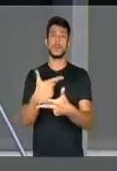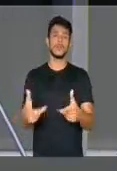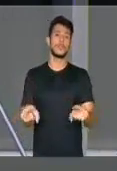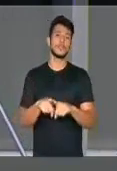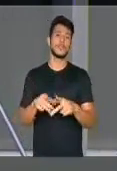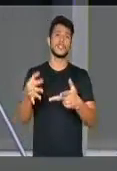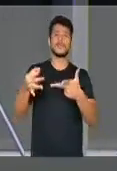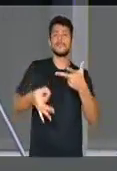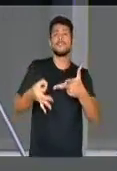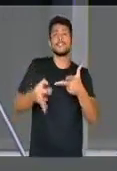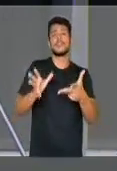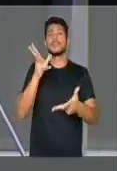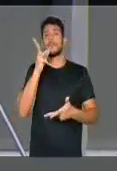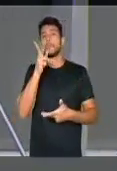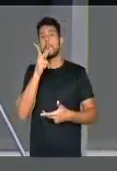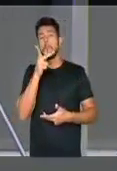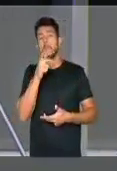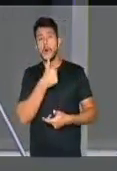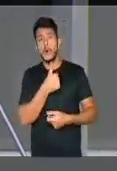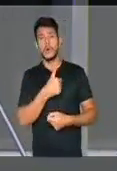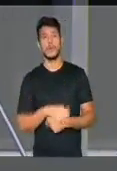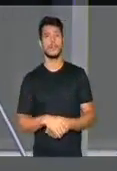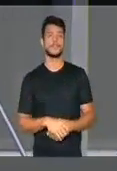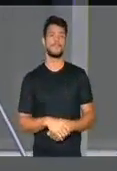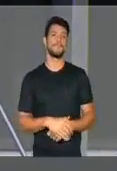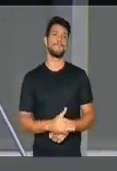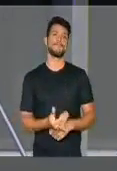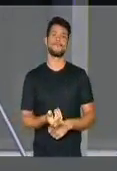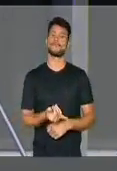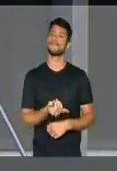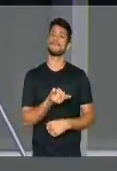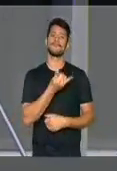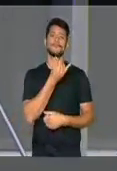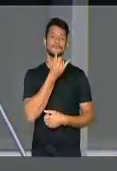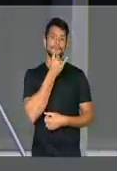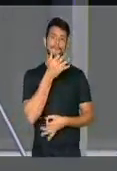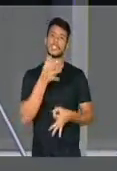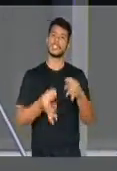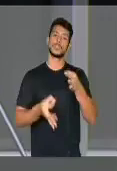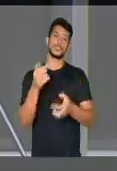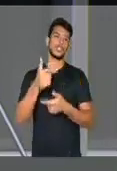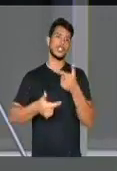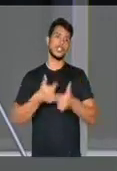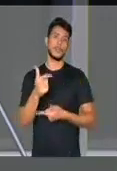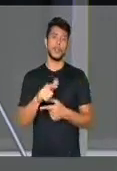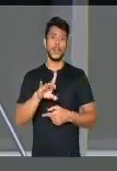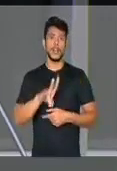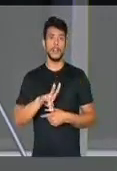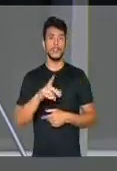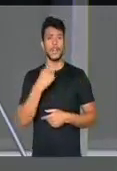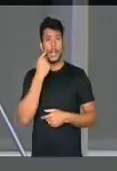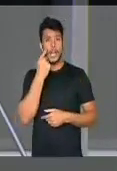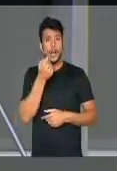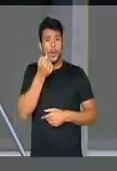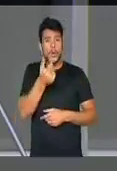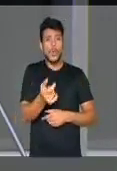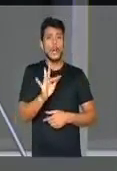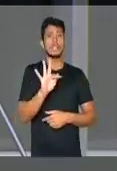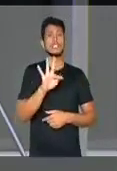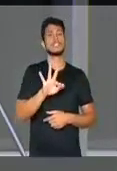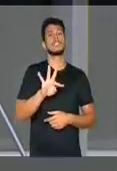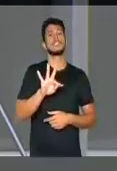Judiciário é moroso. Destoante é a Justiça do Trabalho, ameaçada de ser extinta por